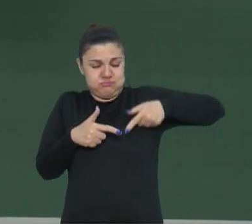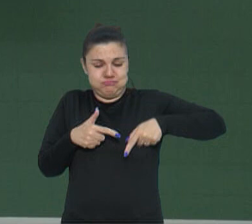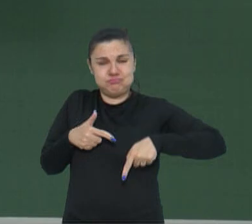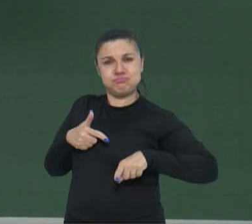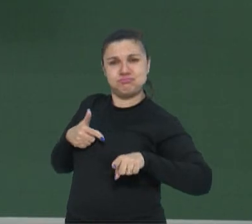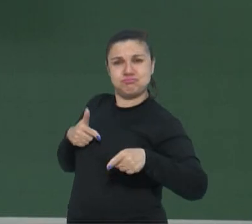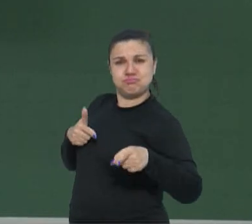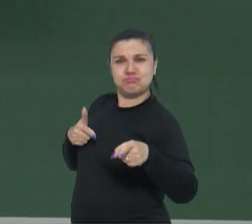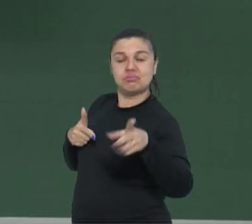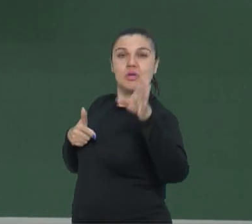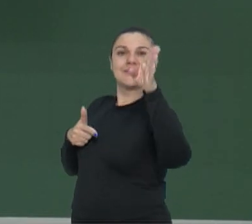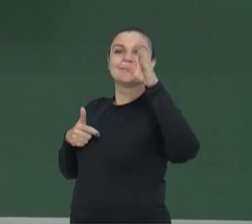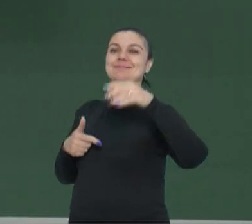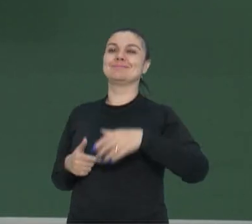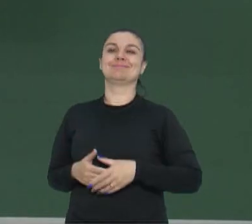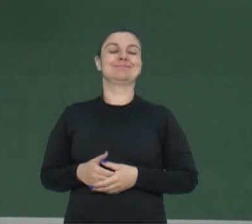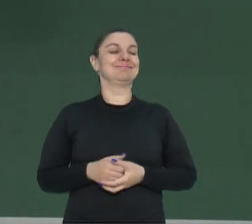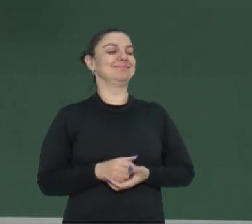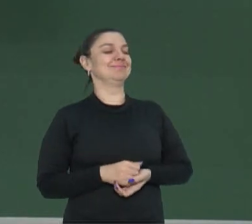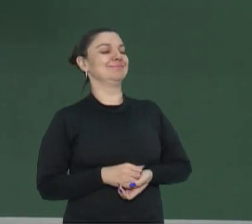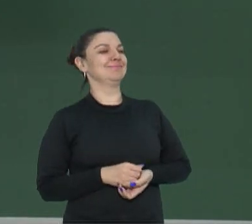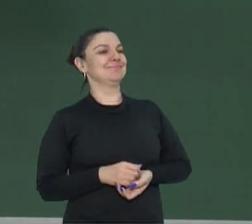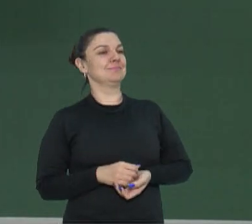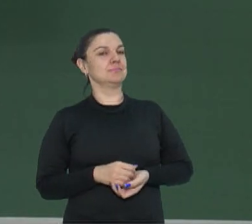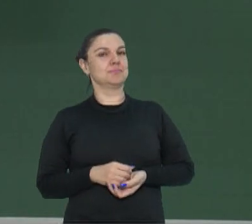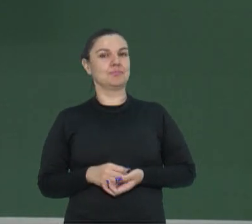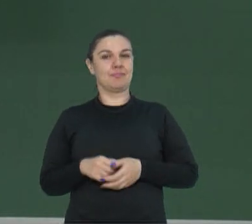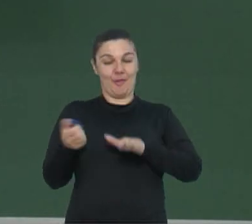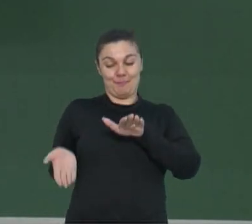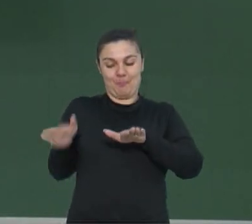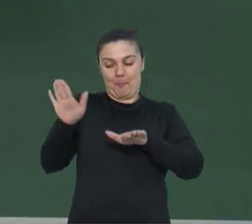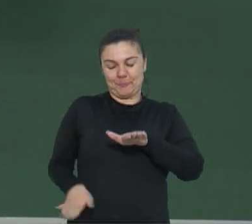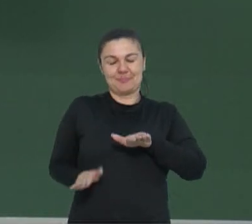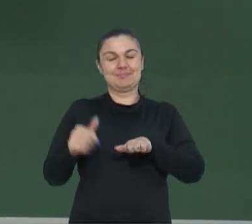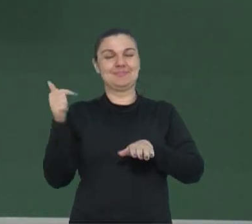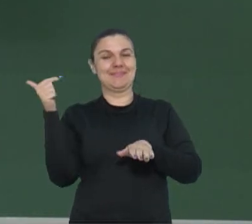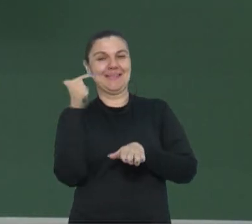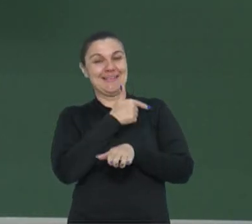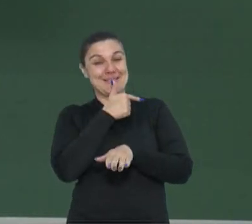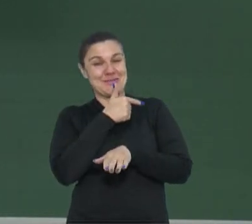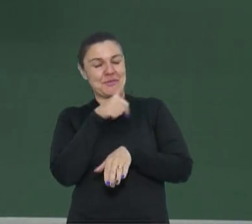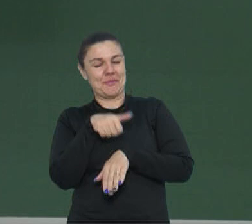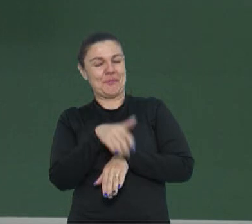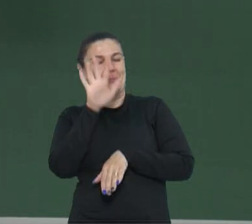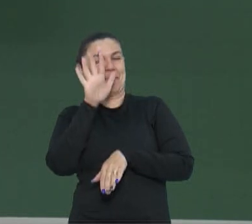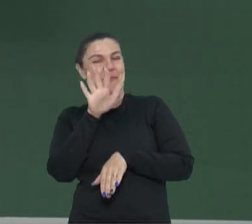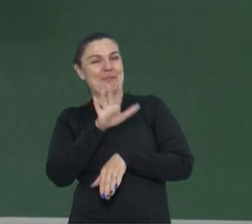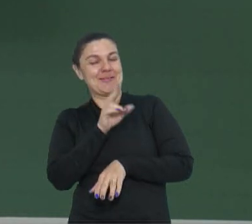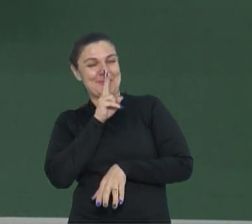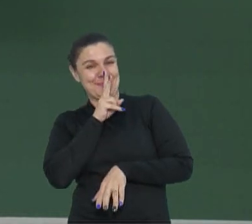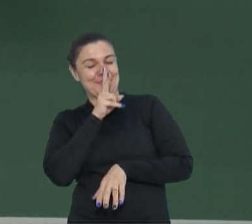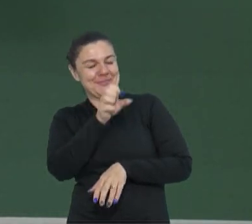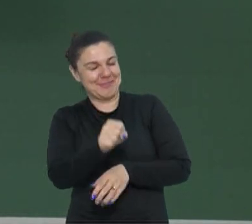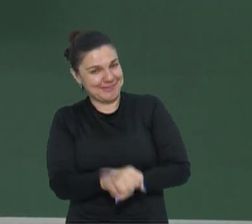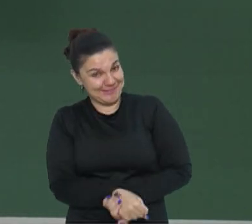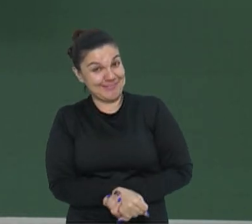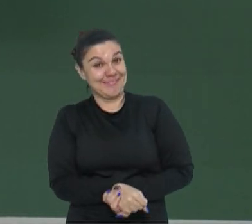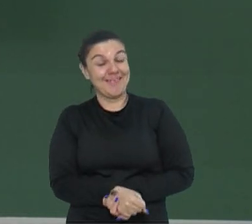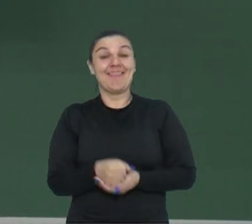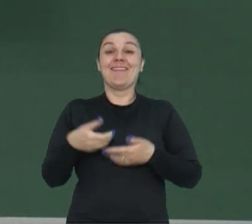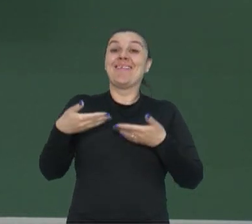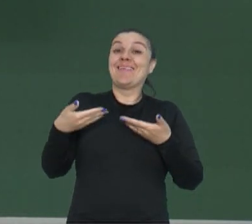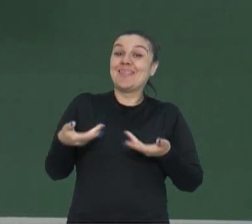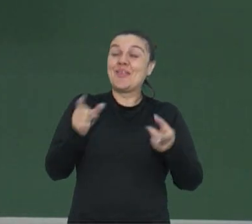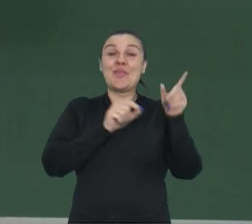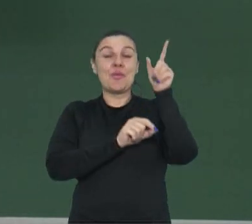ganha potência e ele sorri. O gás do riso, né? Ele fica mais alegre, o carro dele ficou mais forte. O que tem a ver